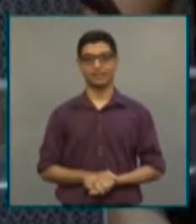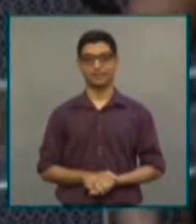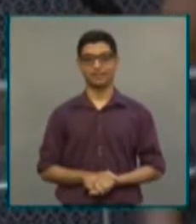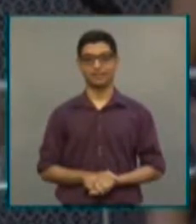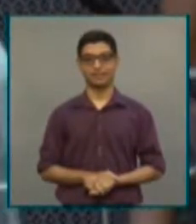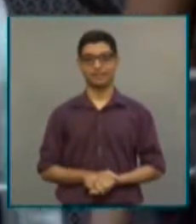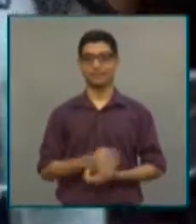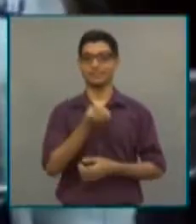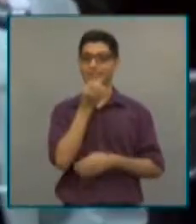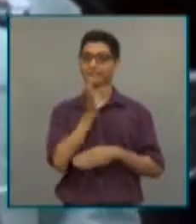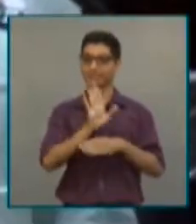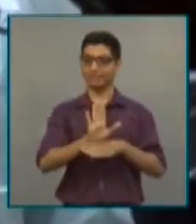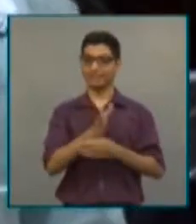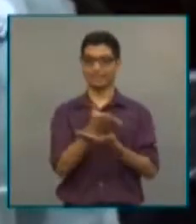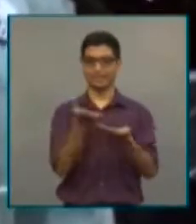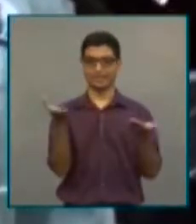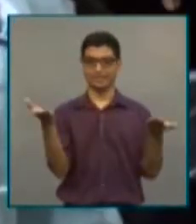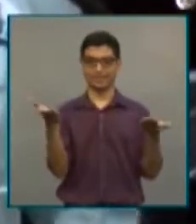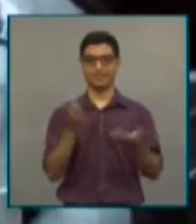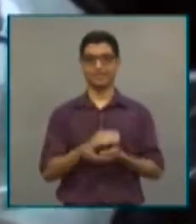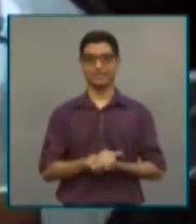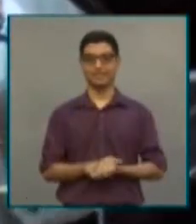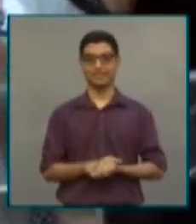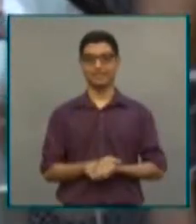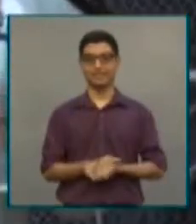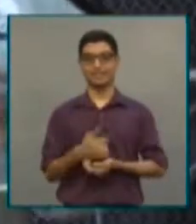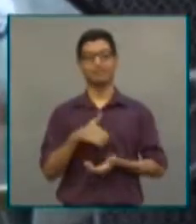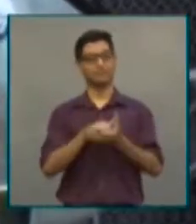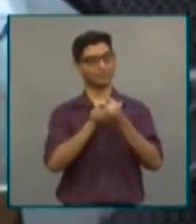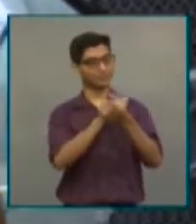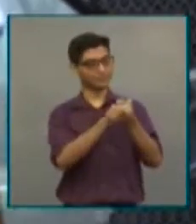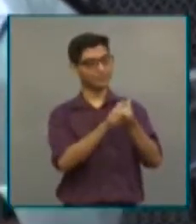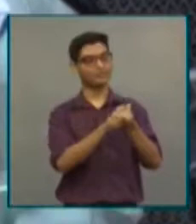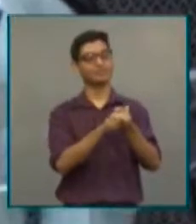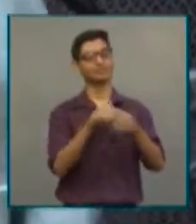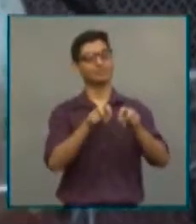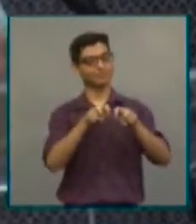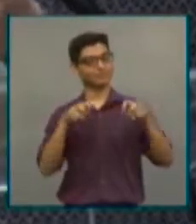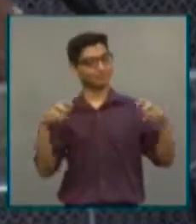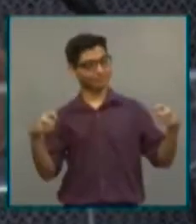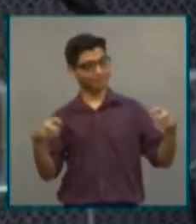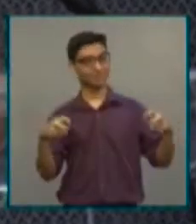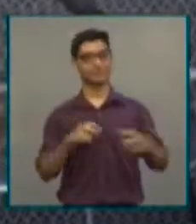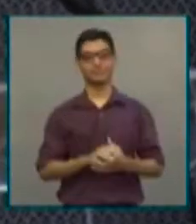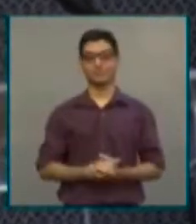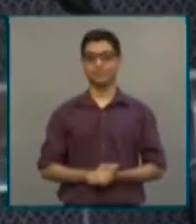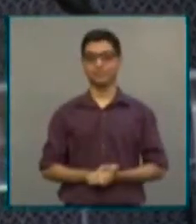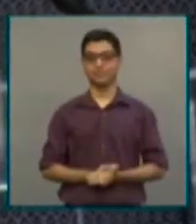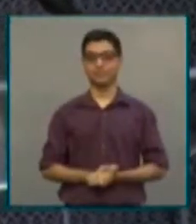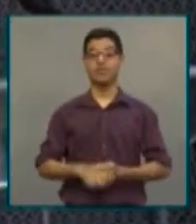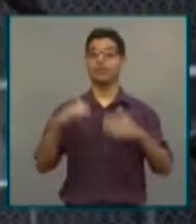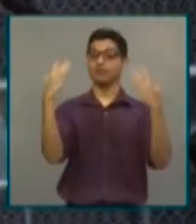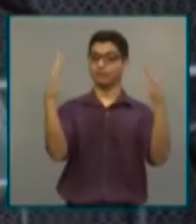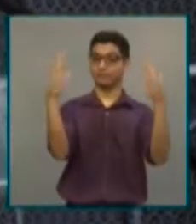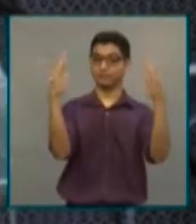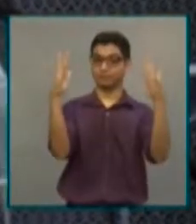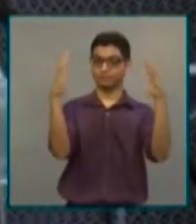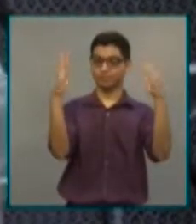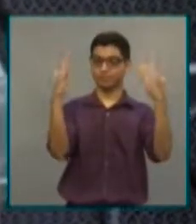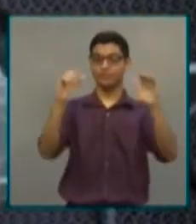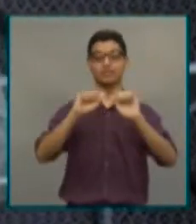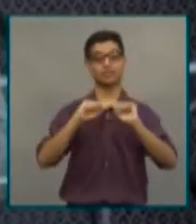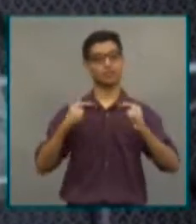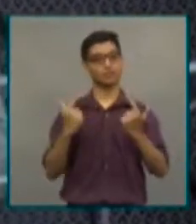Boa tarde a todos, saúdo a presidência da mesa e a todos os membros. Parabenizo a essa casa por